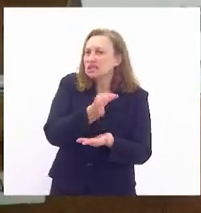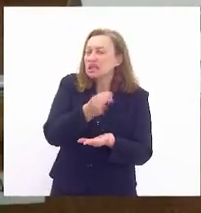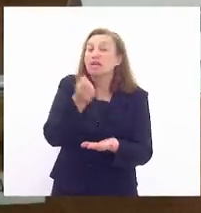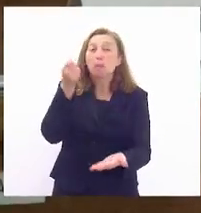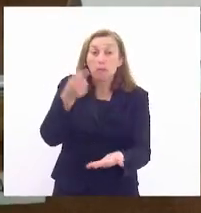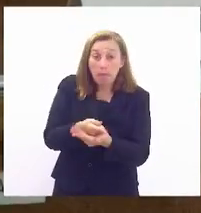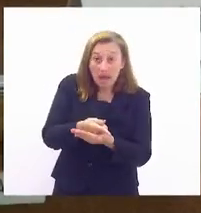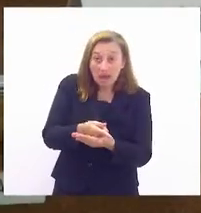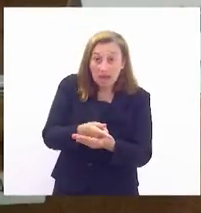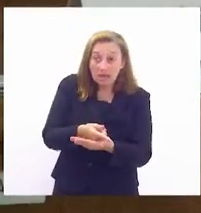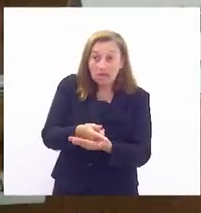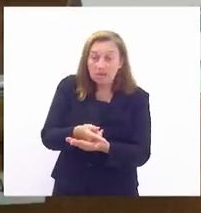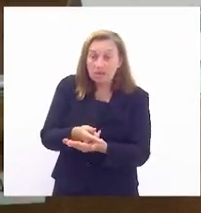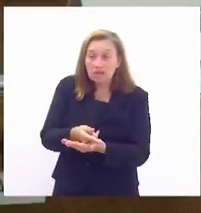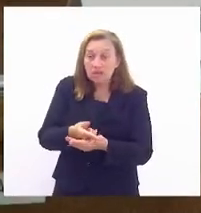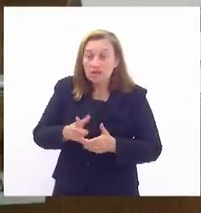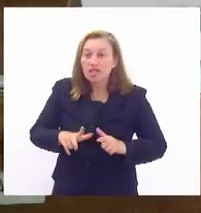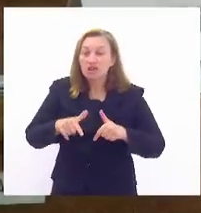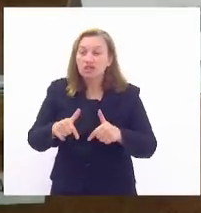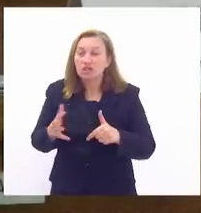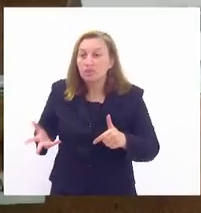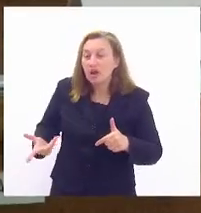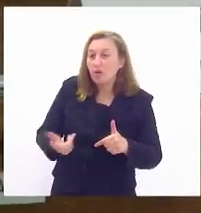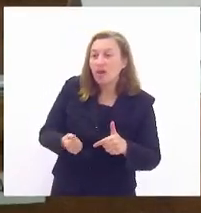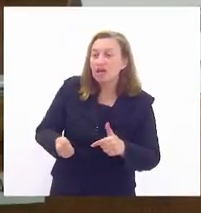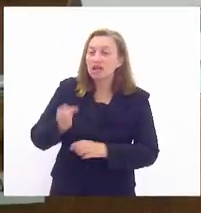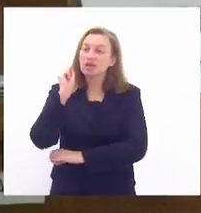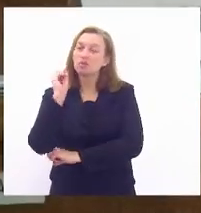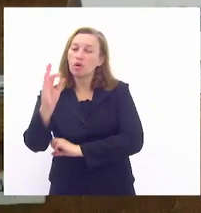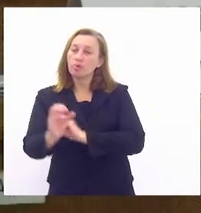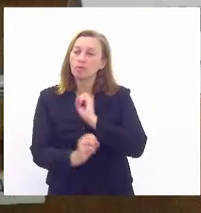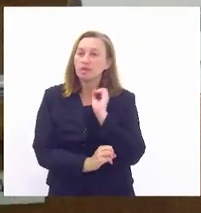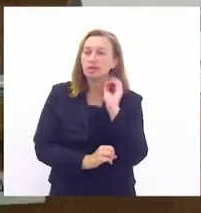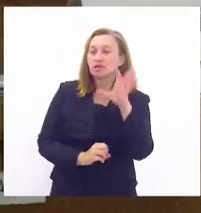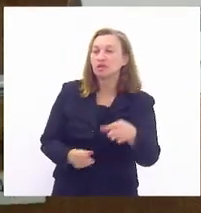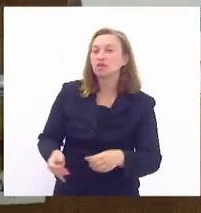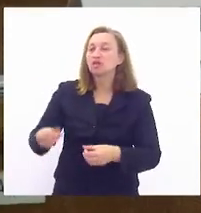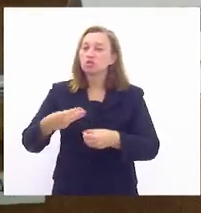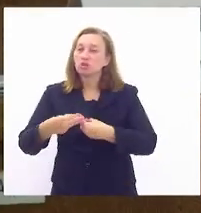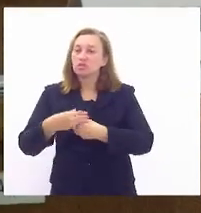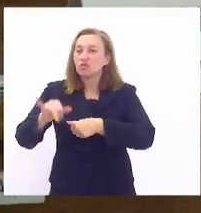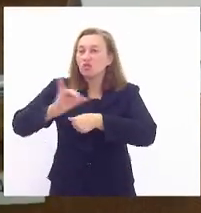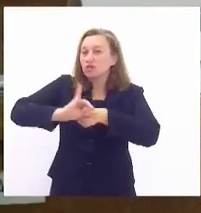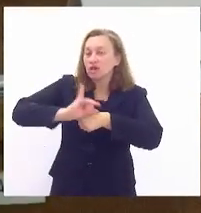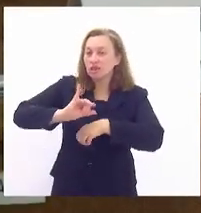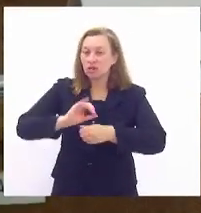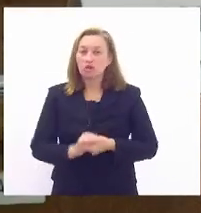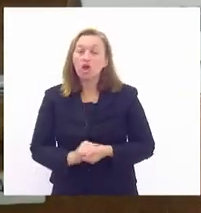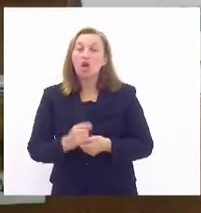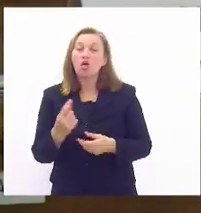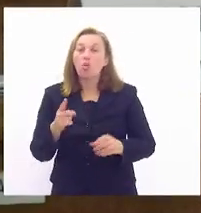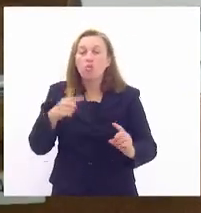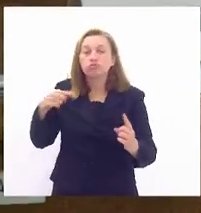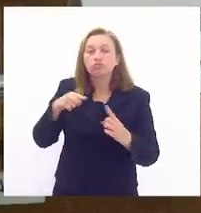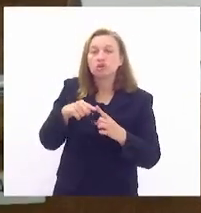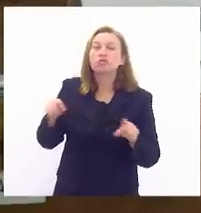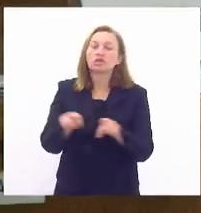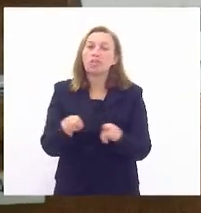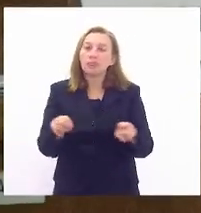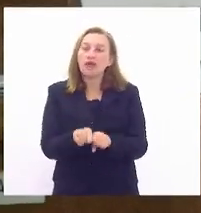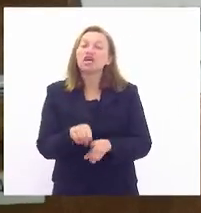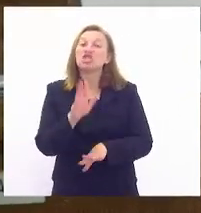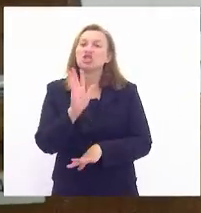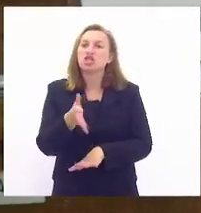e aplicadas para a melhoria da qualidade ambiental do município de Volta Redonda. É o nosso objetivo também, né, já